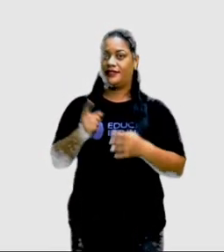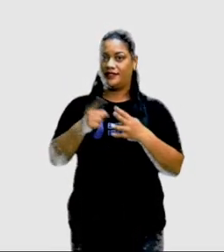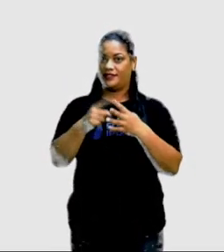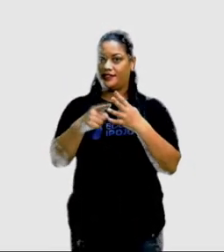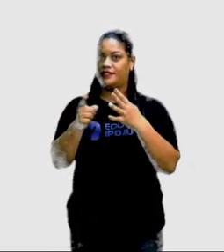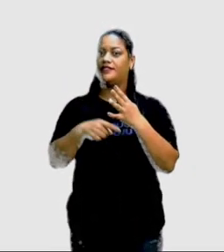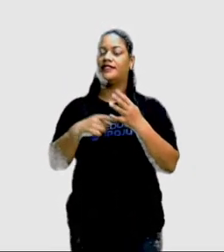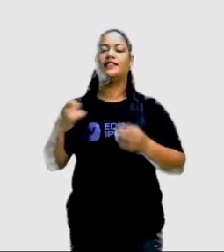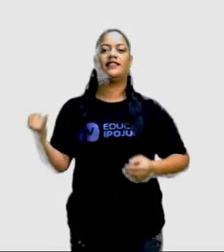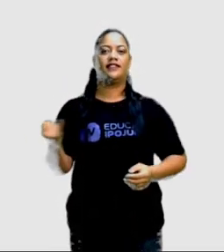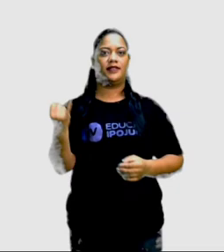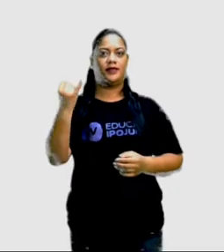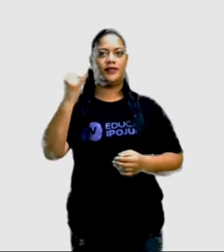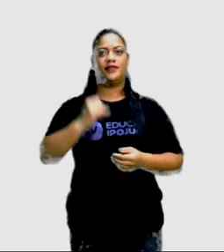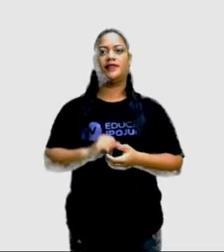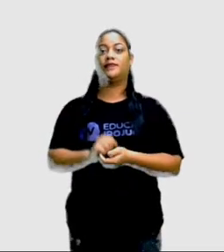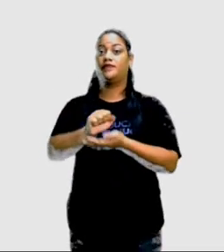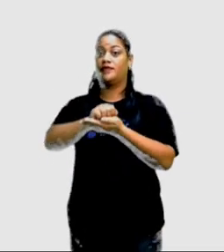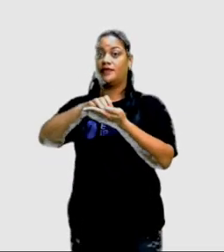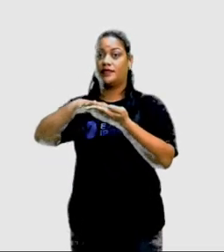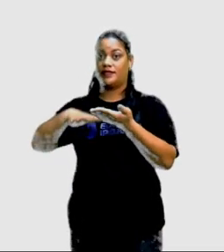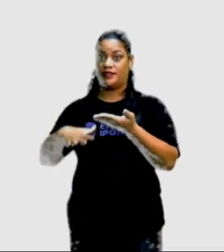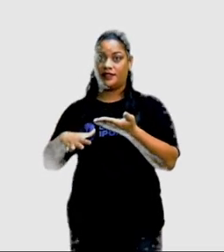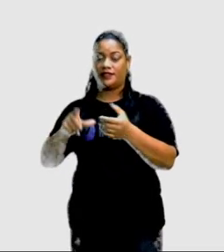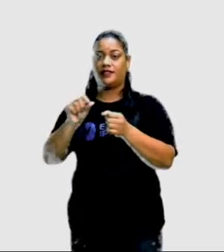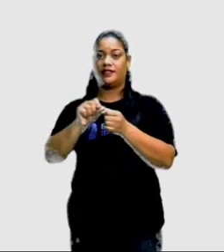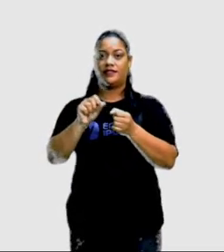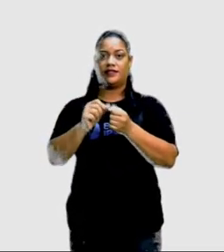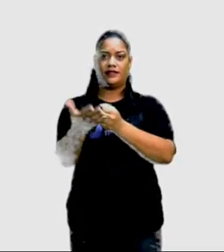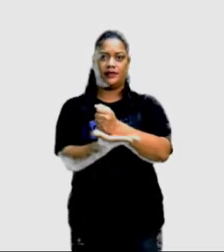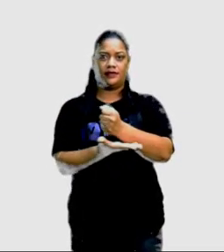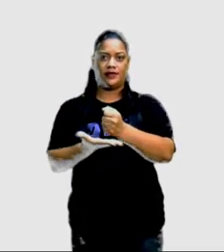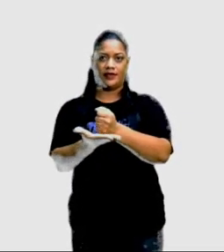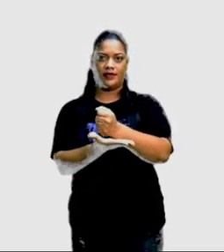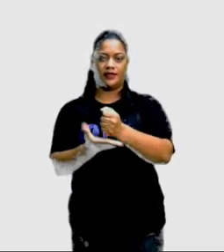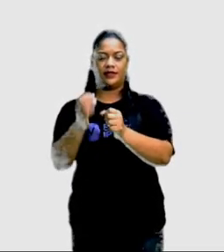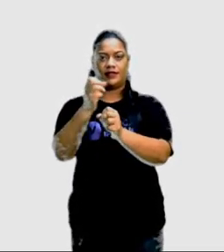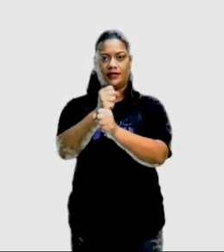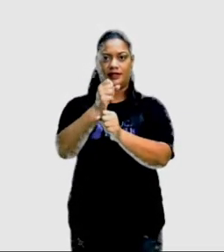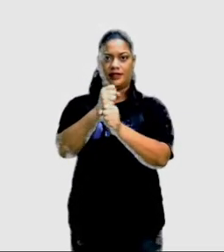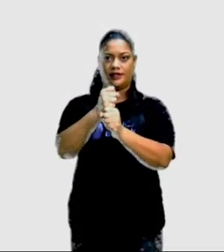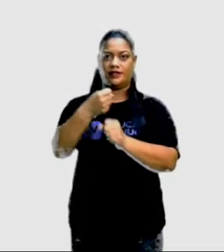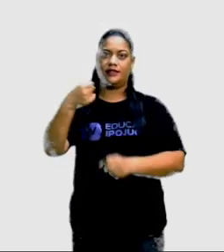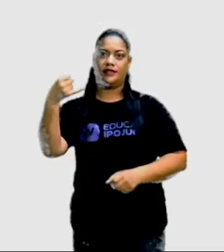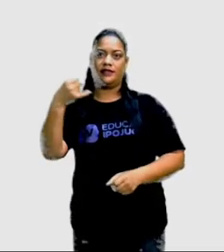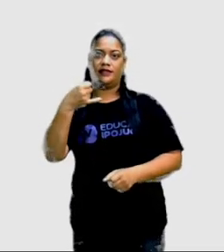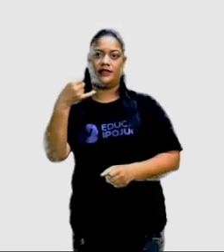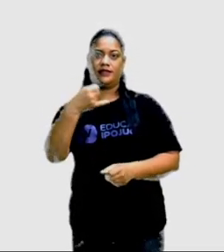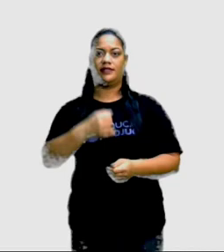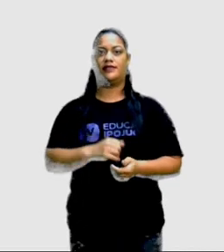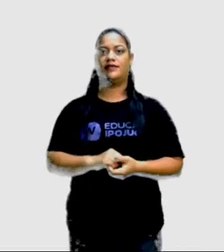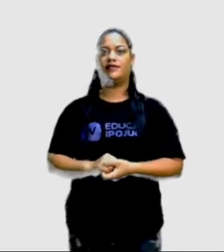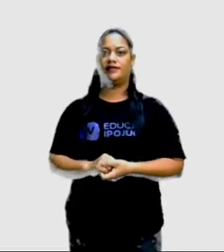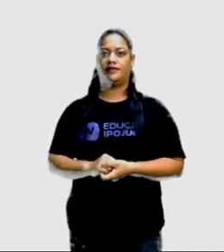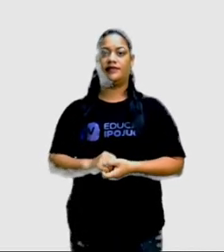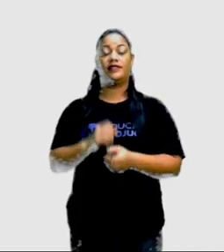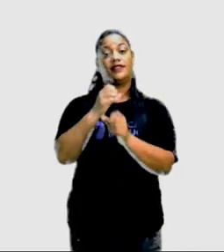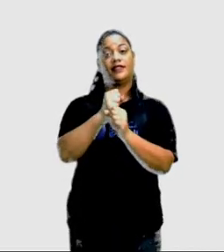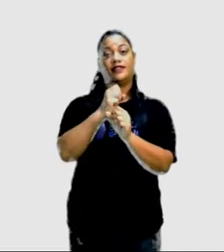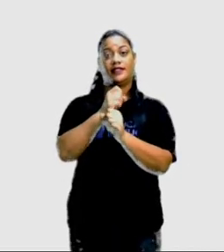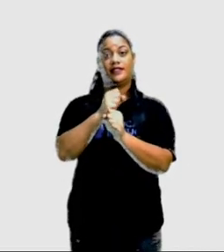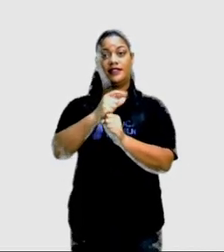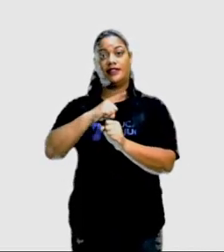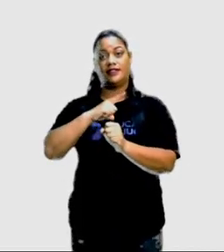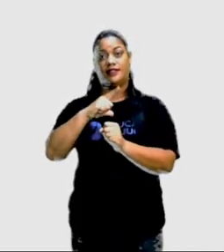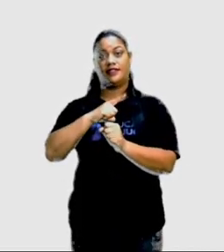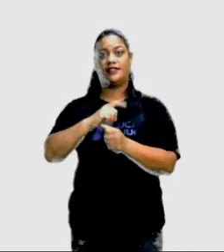super importante. A atividade é calcule os fatos básicos da adição e da subtração. Da adição, nós